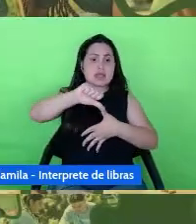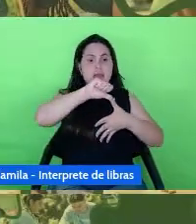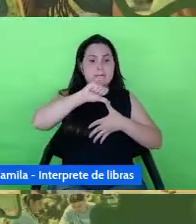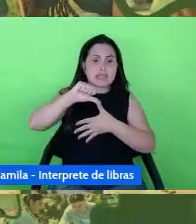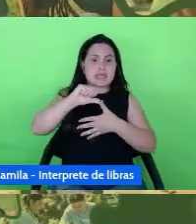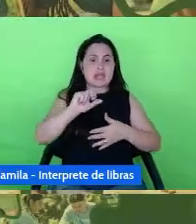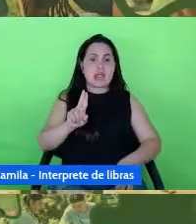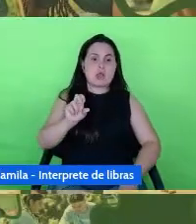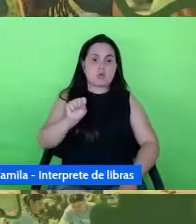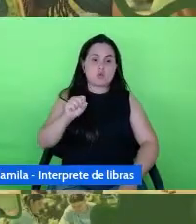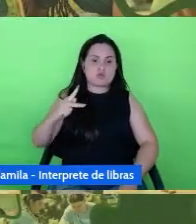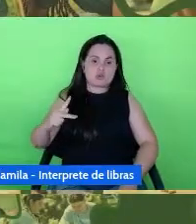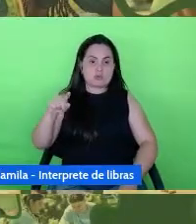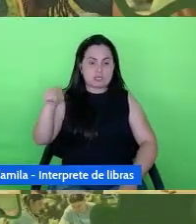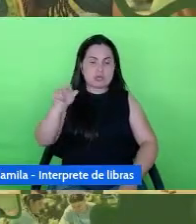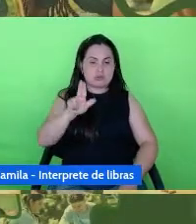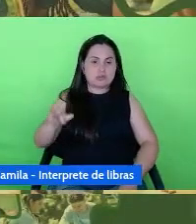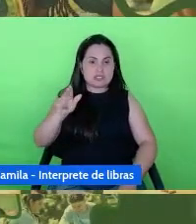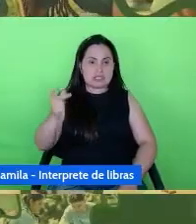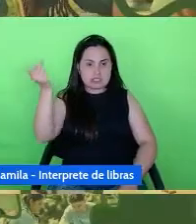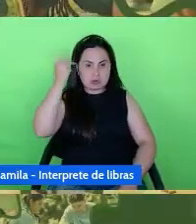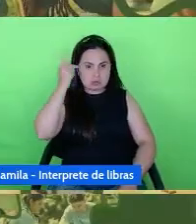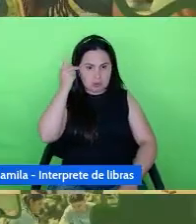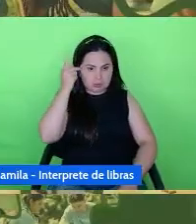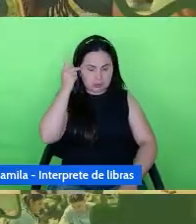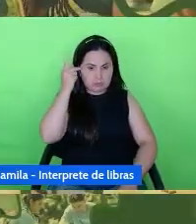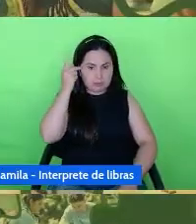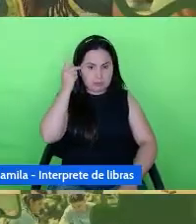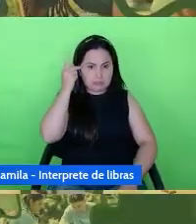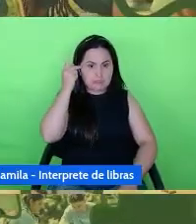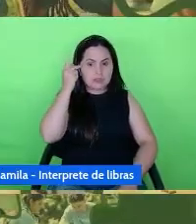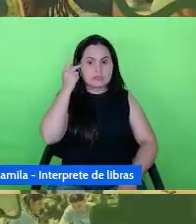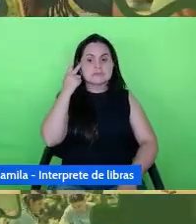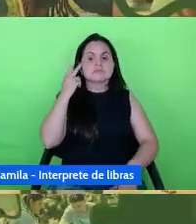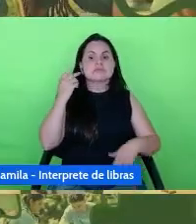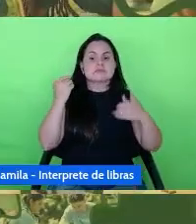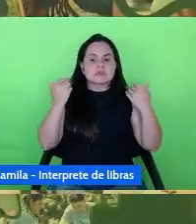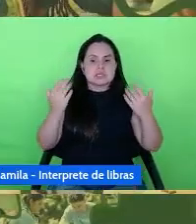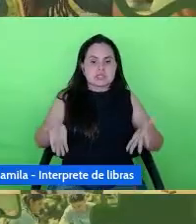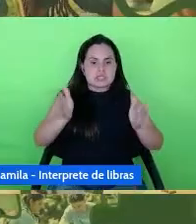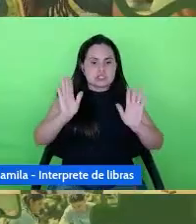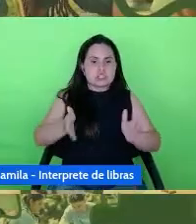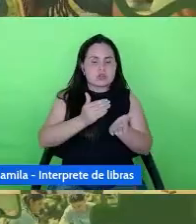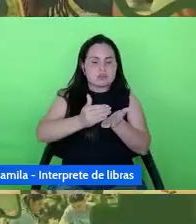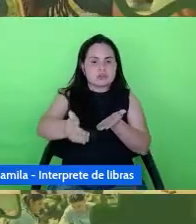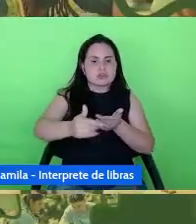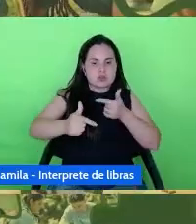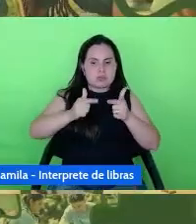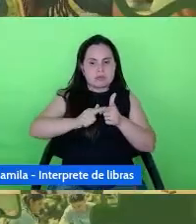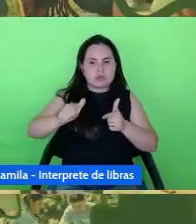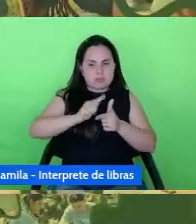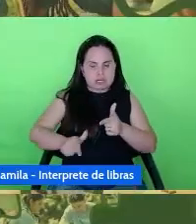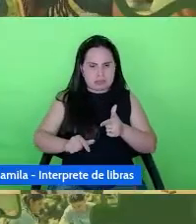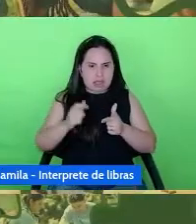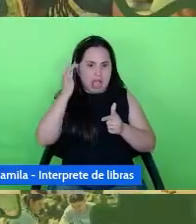USP, a Universidade de São Paulo. Tá? Então, aí já começou um problema, não? Coisa que a gente achava que não tinha nada a ver, né?